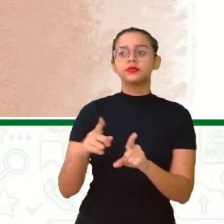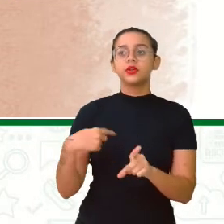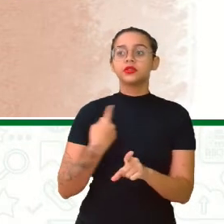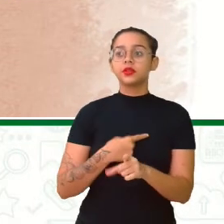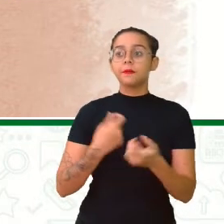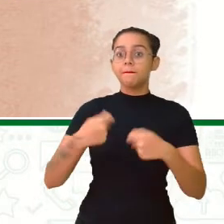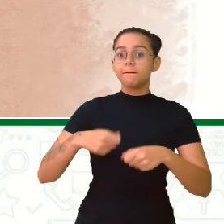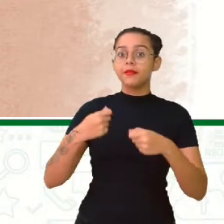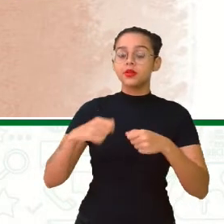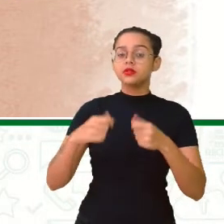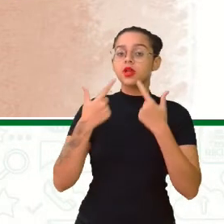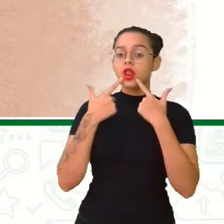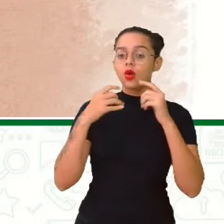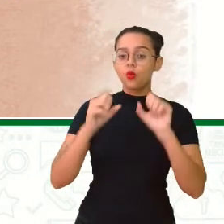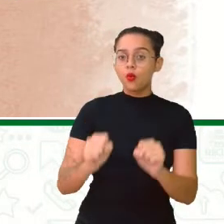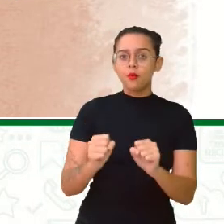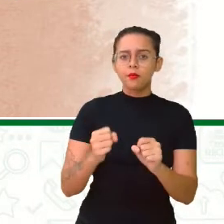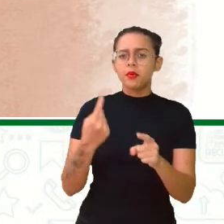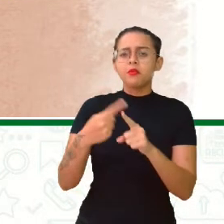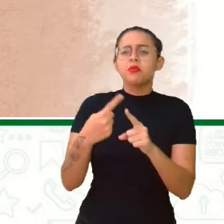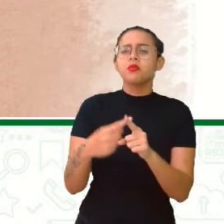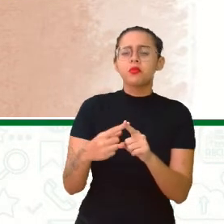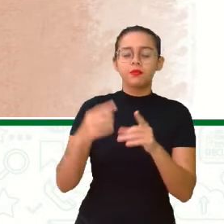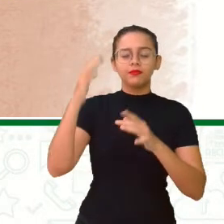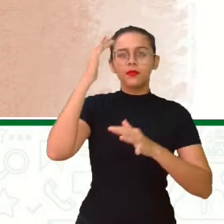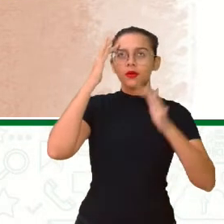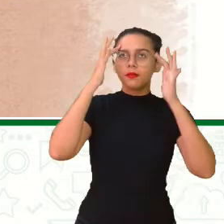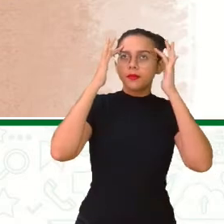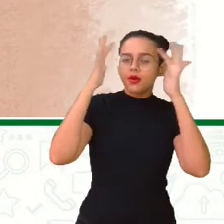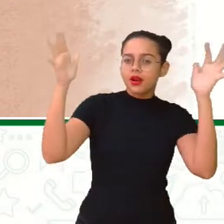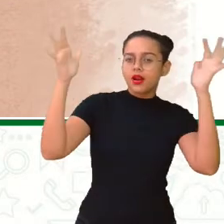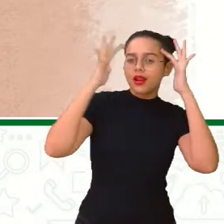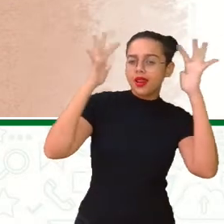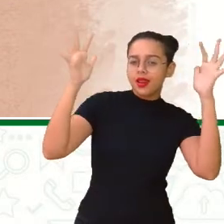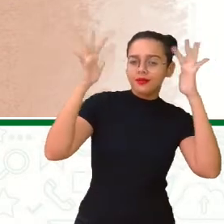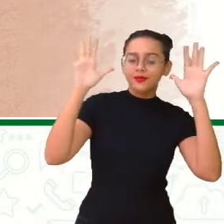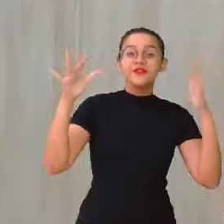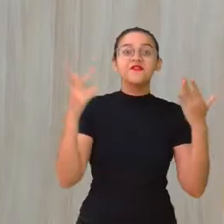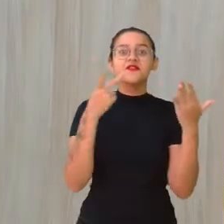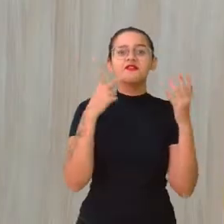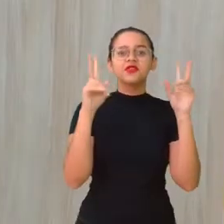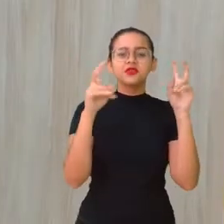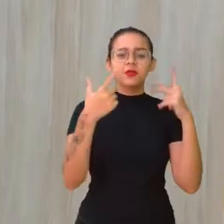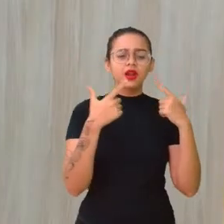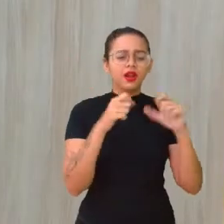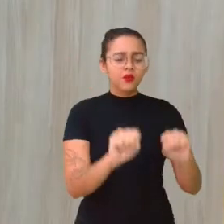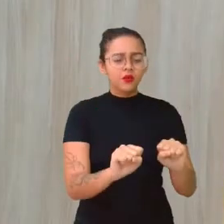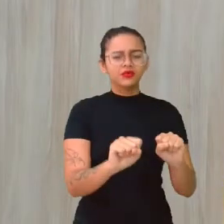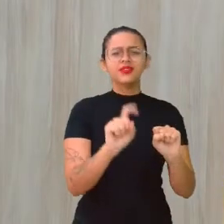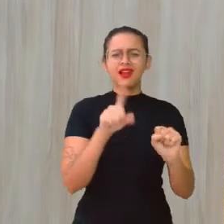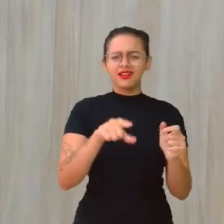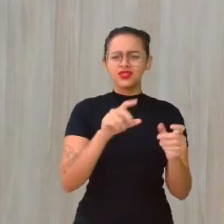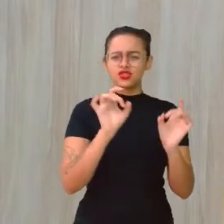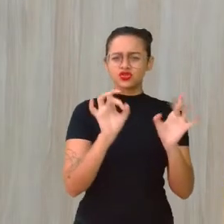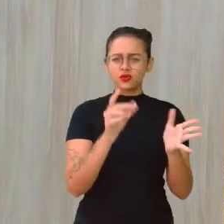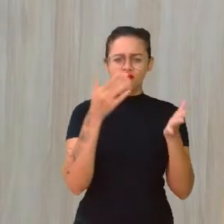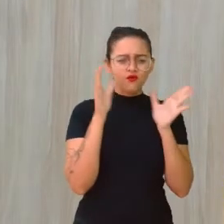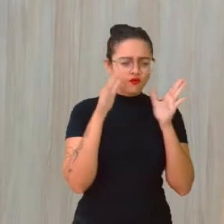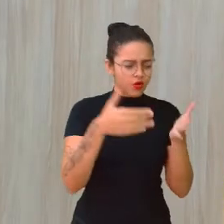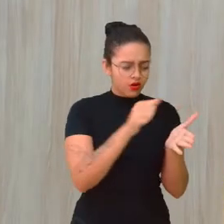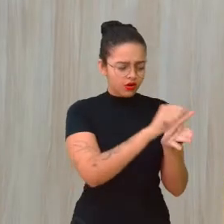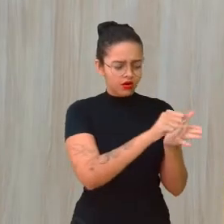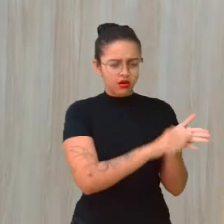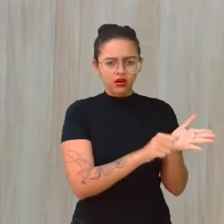da linguagem para sonhar. E quando a gente fala em linguagem, não é só a linguagem escrita, o texto, mas